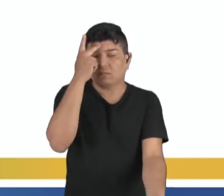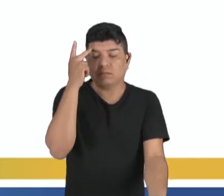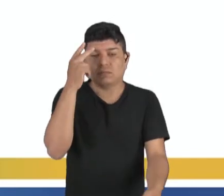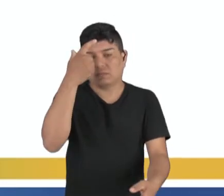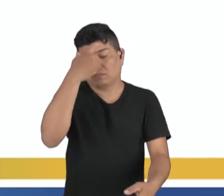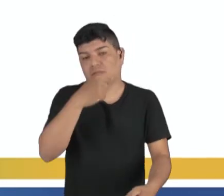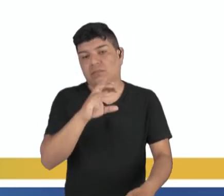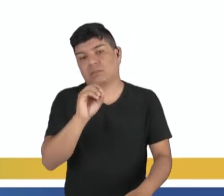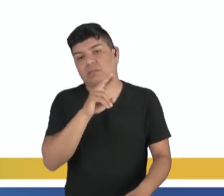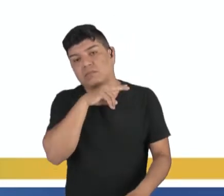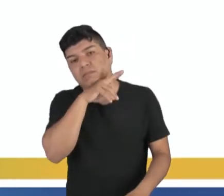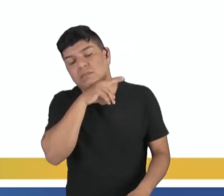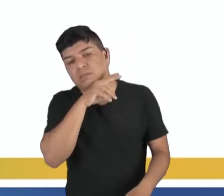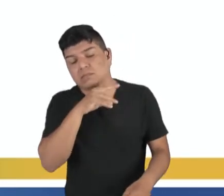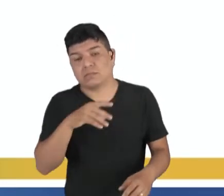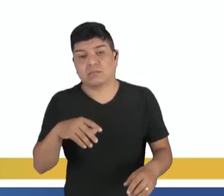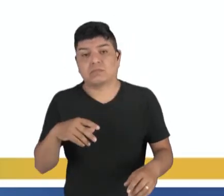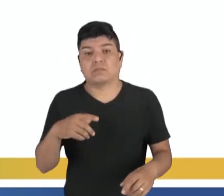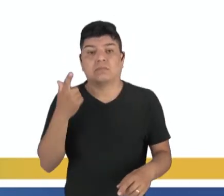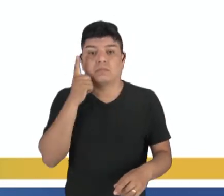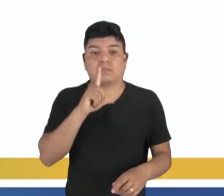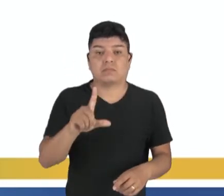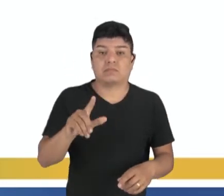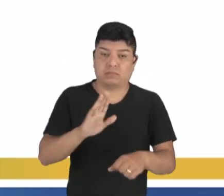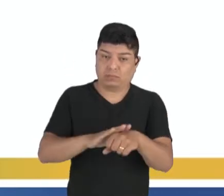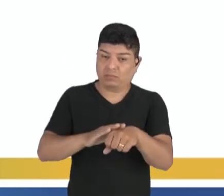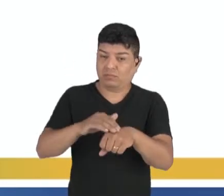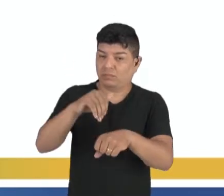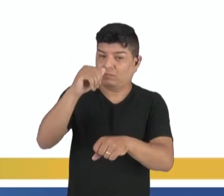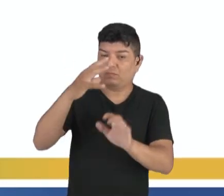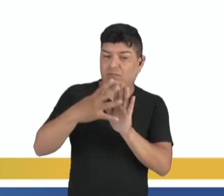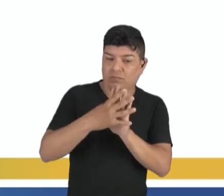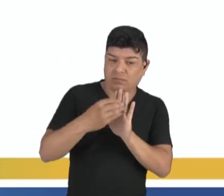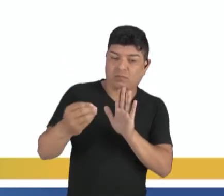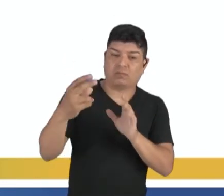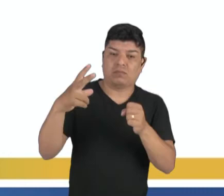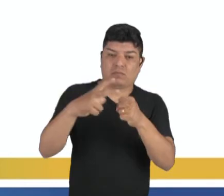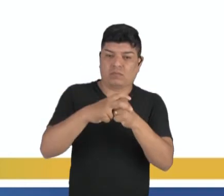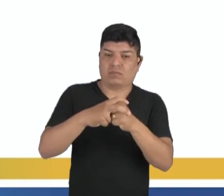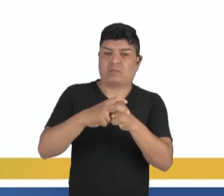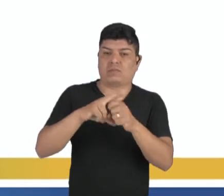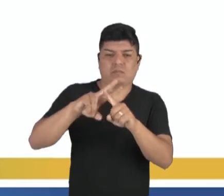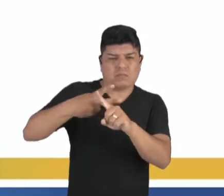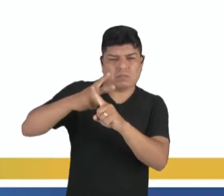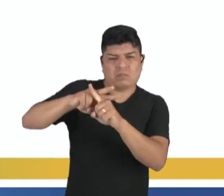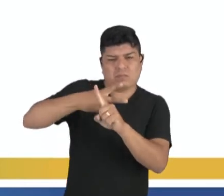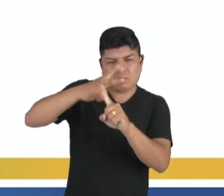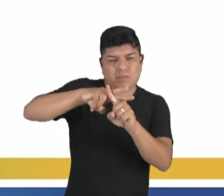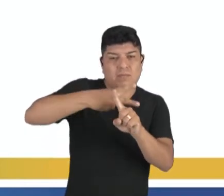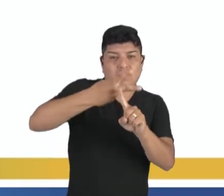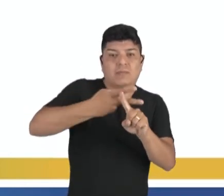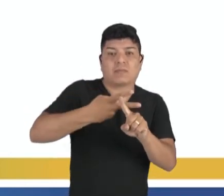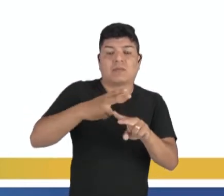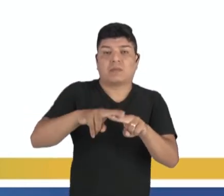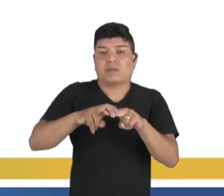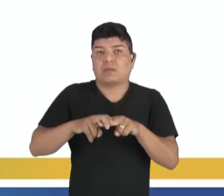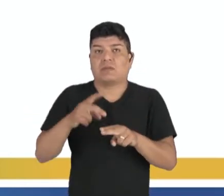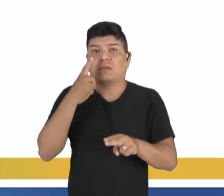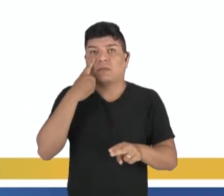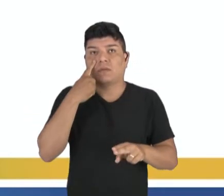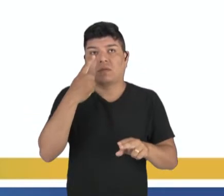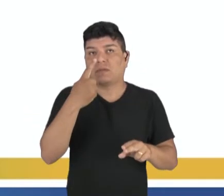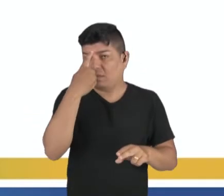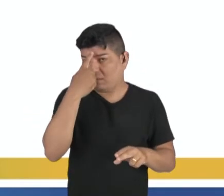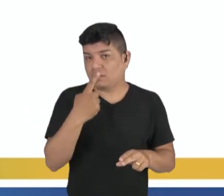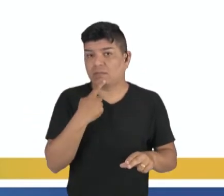a quantidade máxima daquele vírus replicado, daquele vírus multiplicado. Então, como vocês podem ver